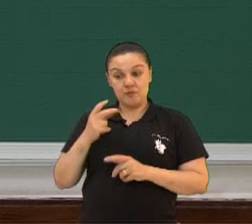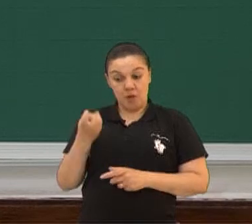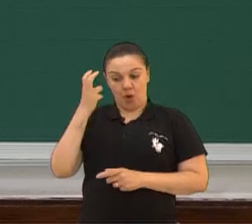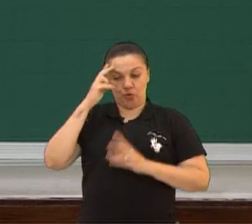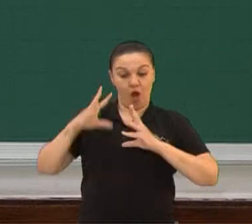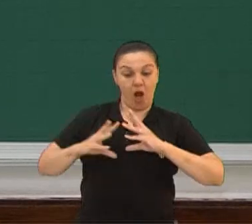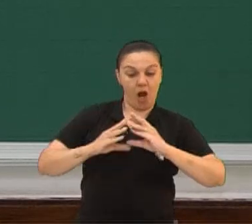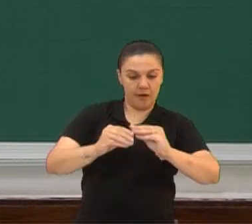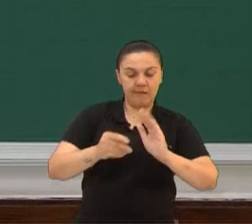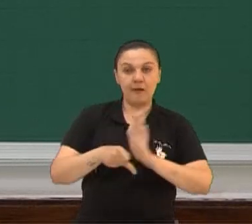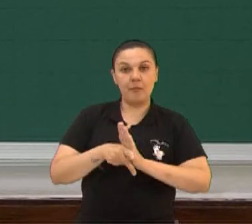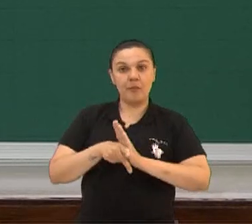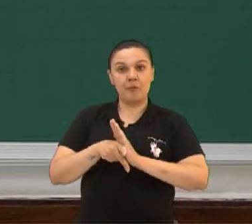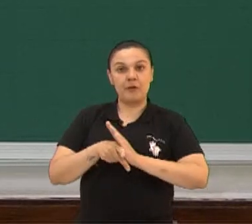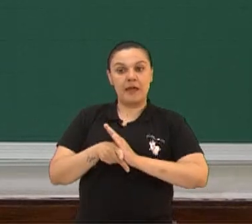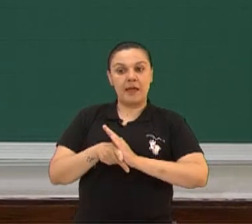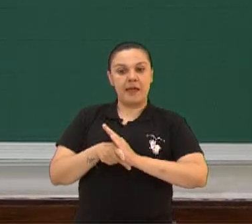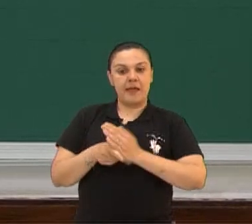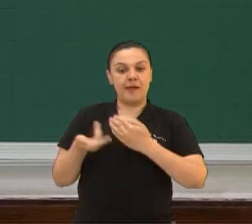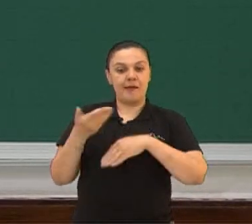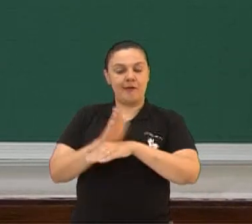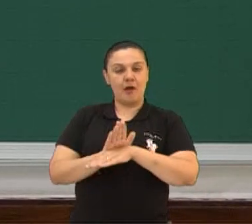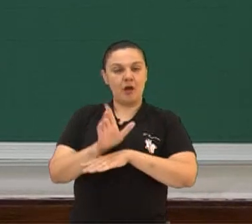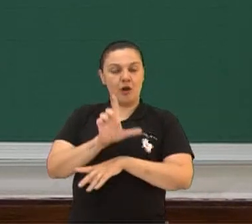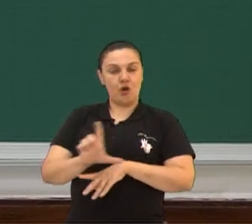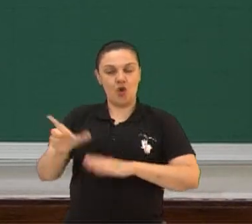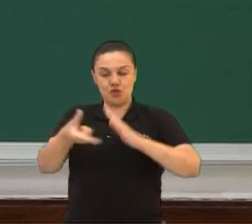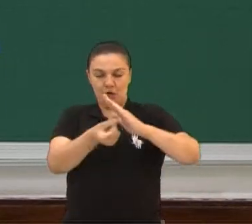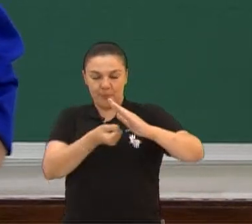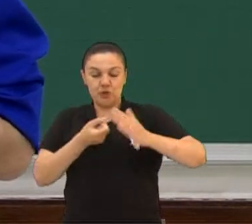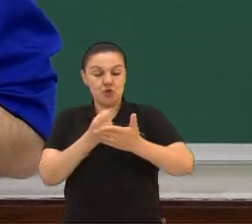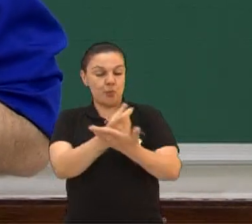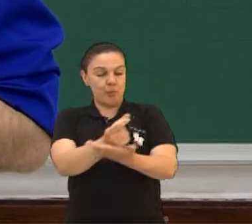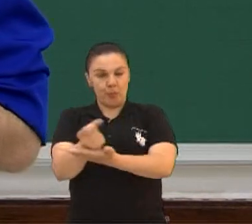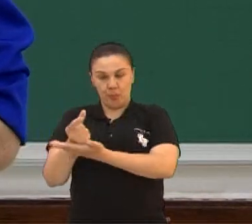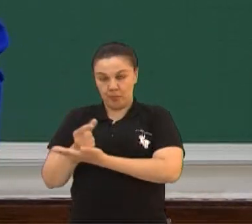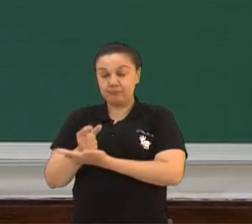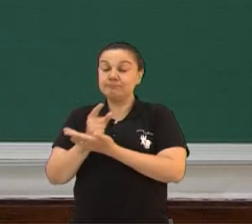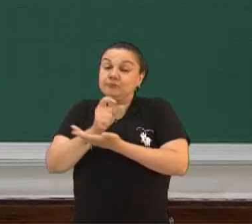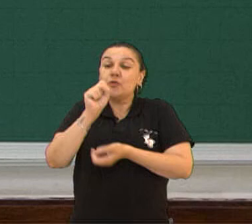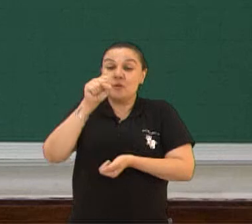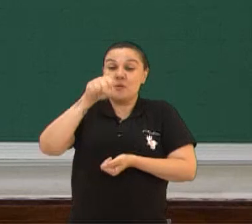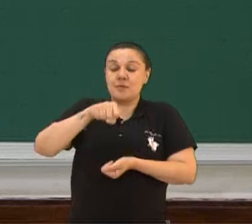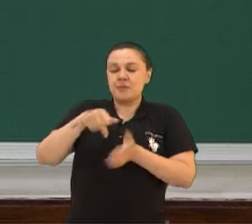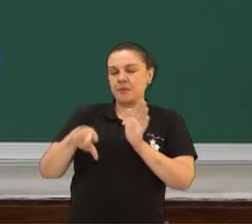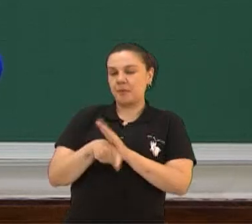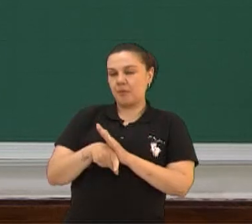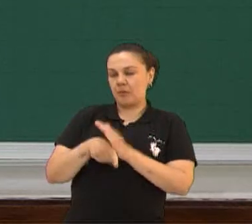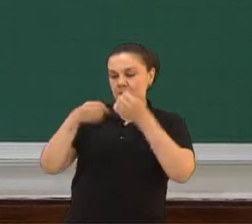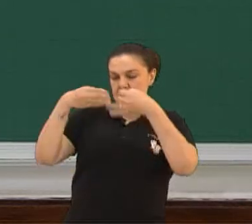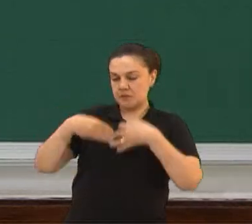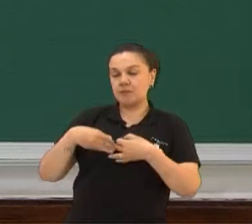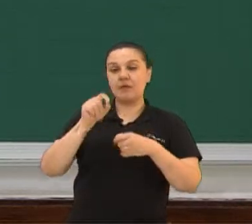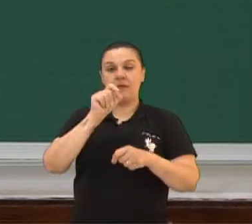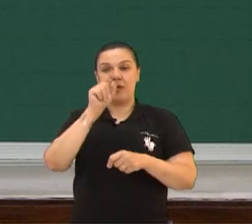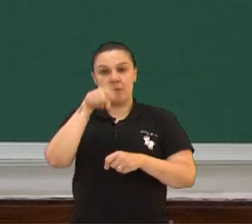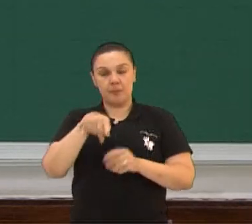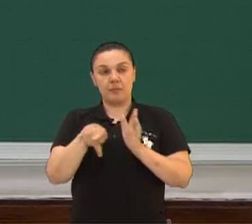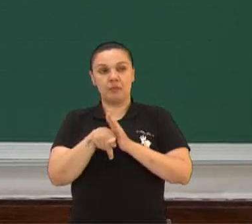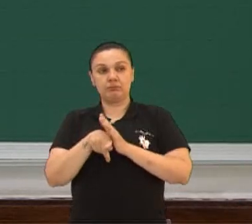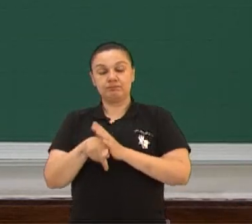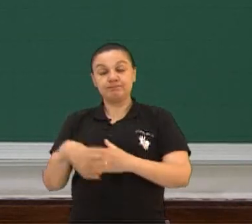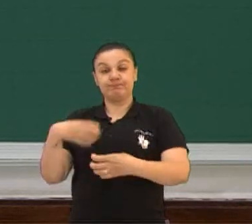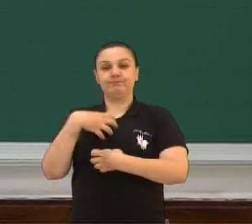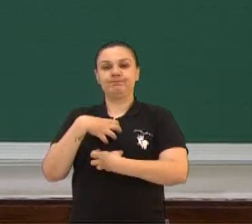massa ela é colocada a serviço da lógica capitalista, então é possível, a partir dessa fala, deduzir que ela é